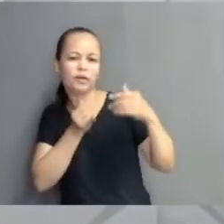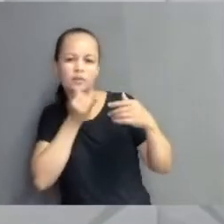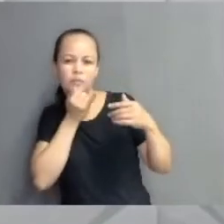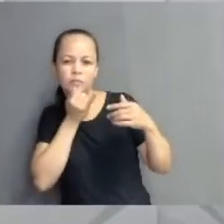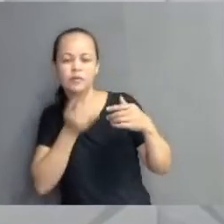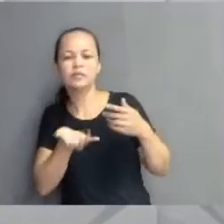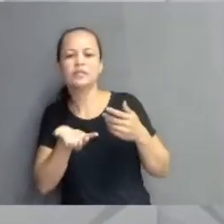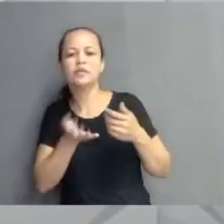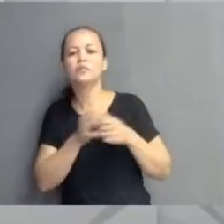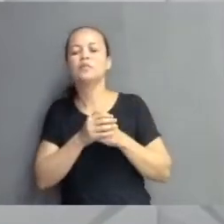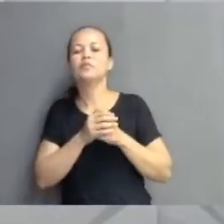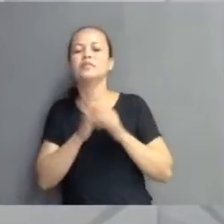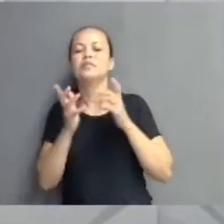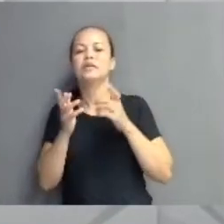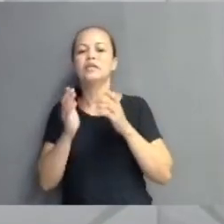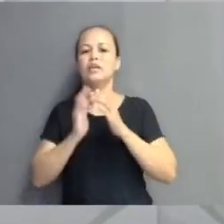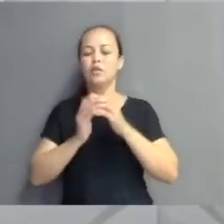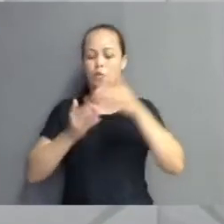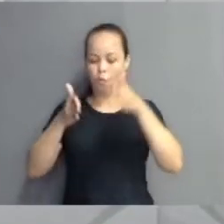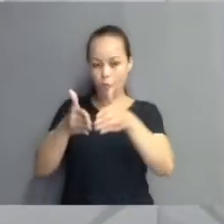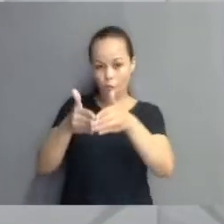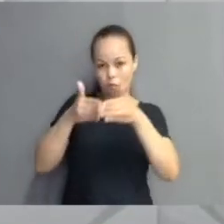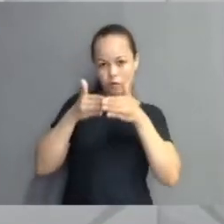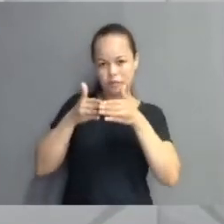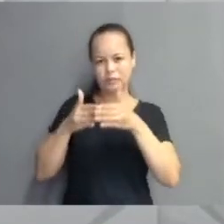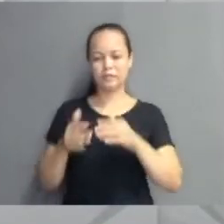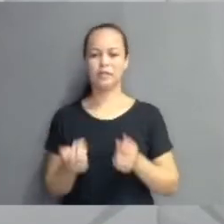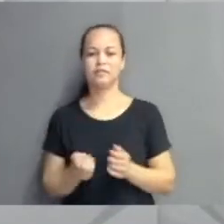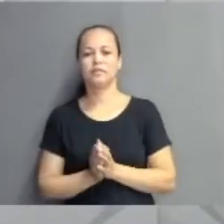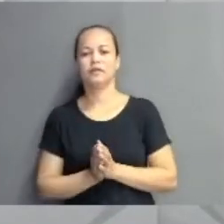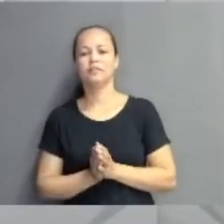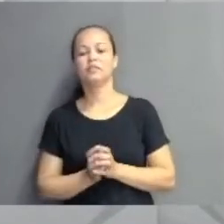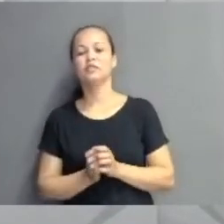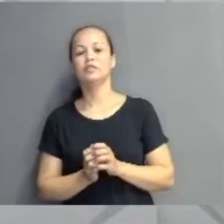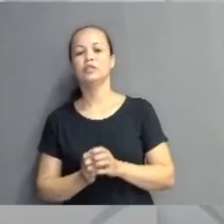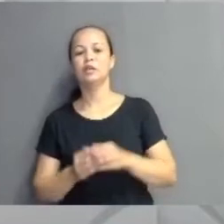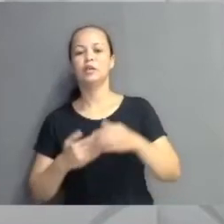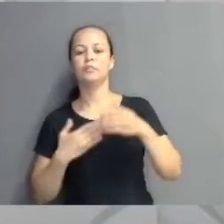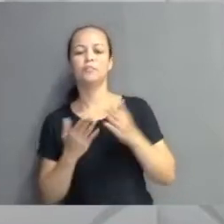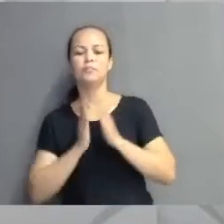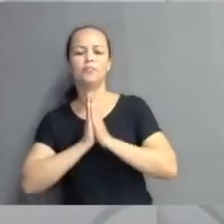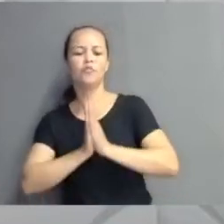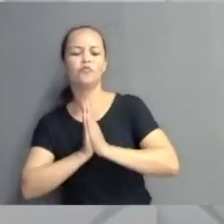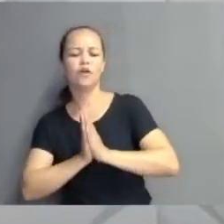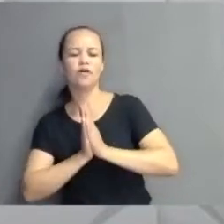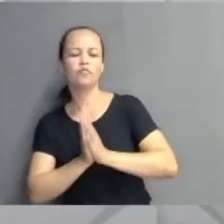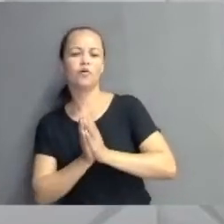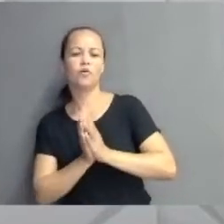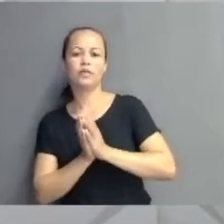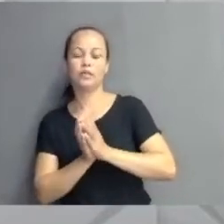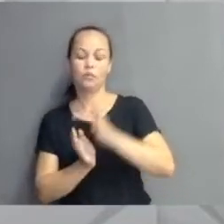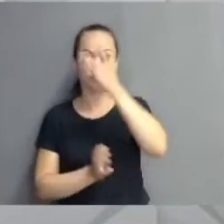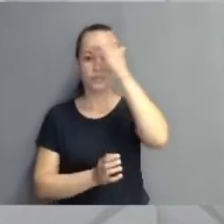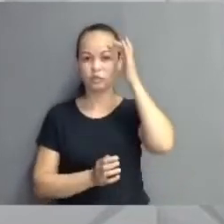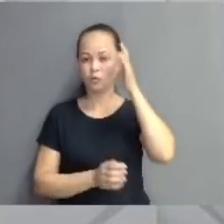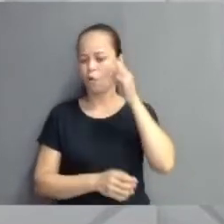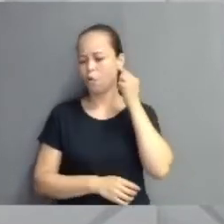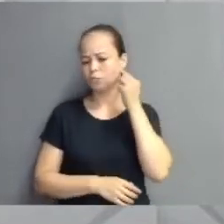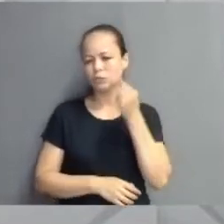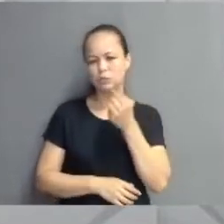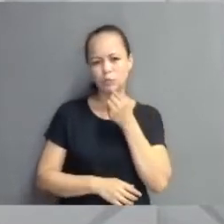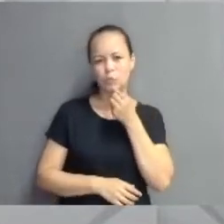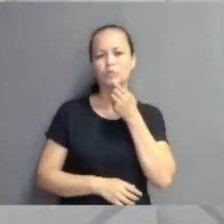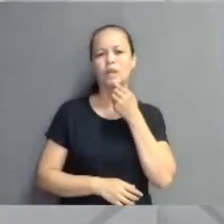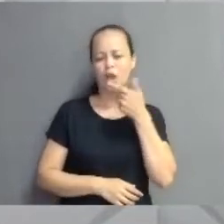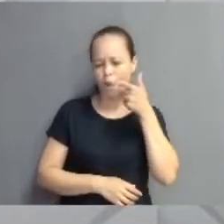Com licença de por favor então essas pessoas que não conseguem ouvir elas conseguem se comunicar Mas você